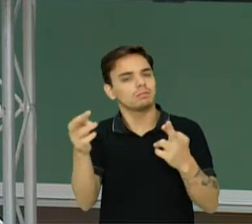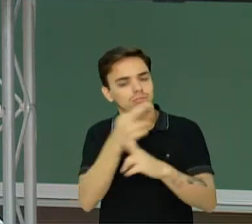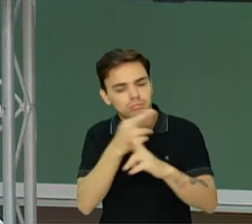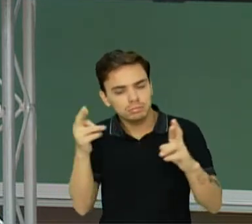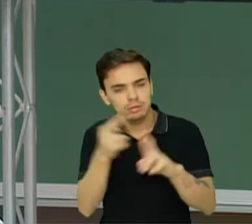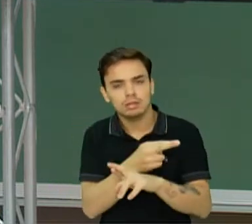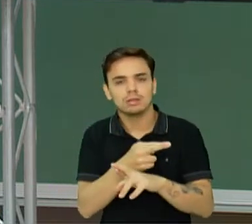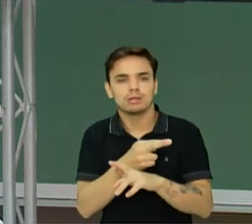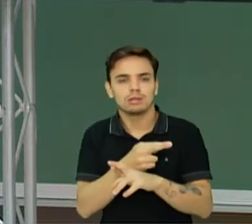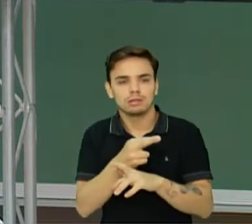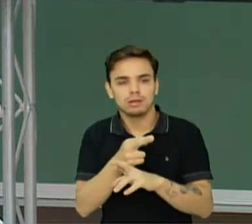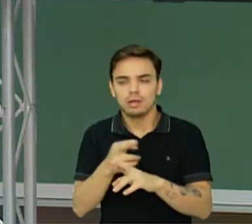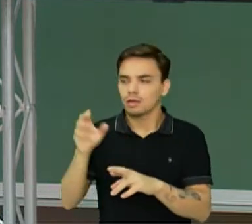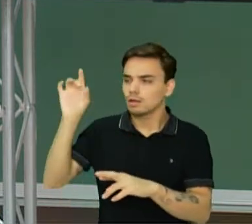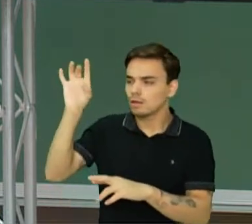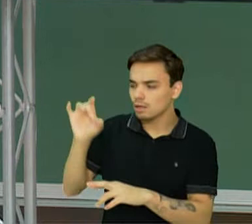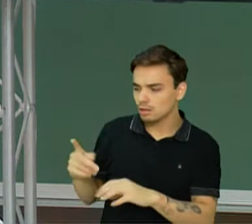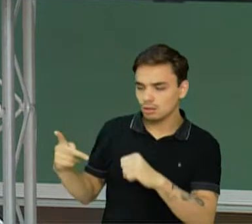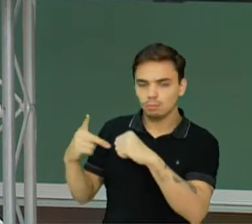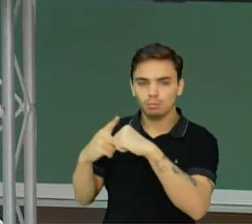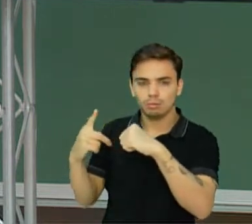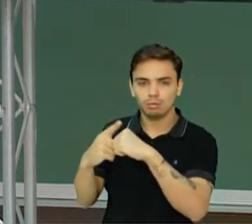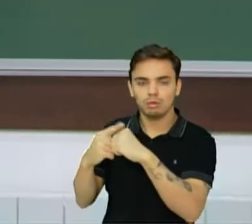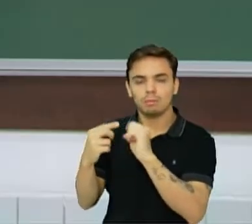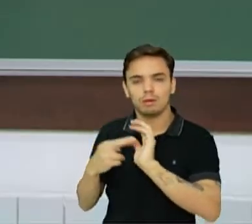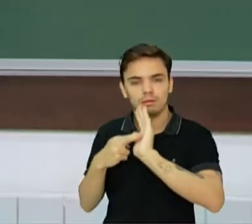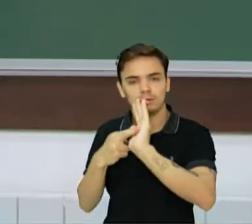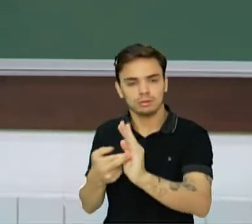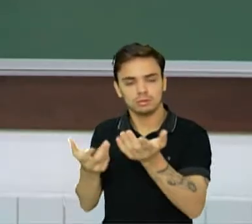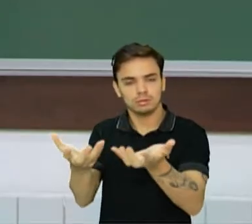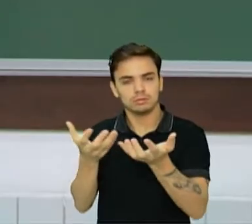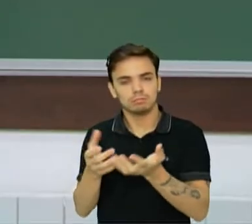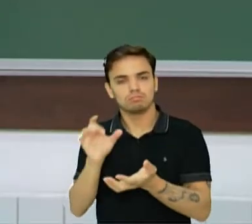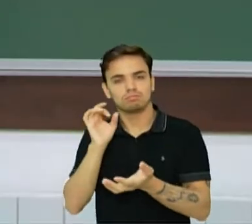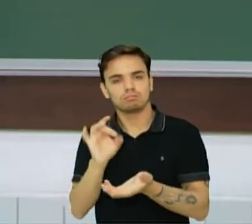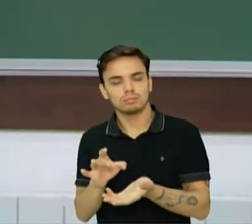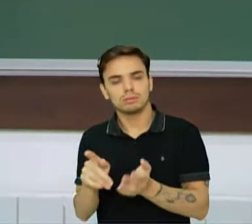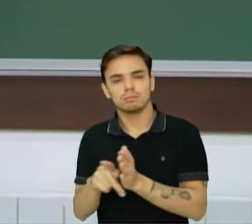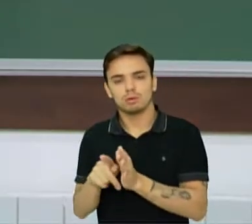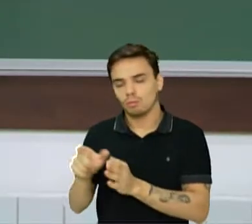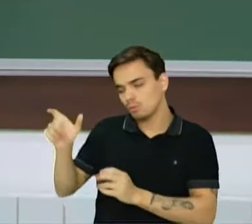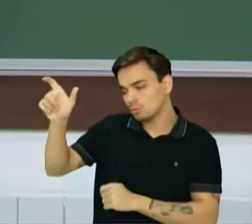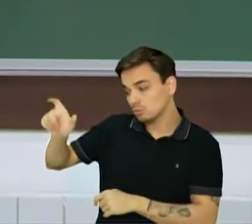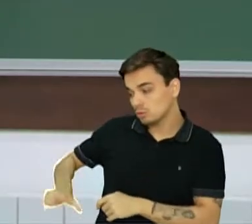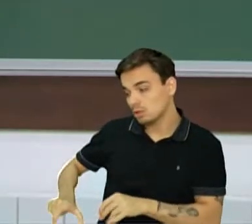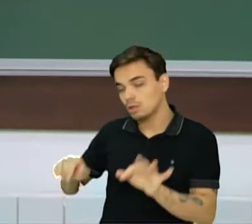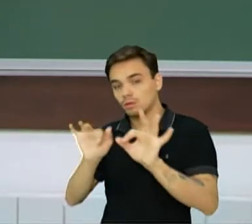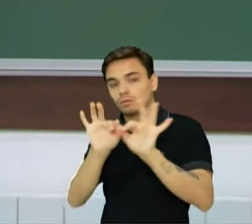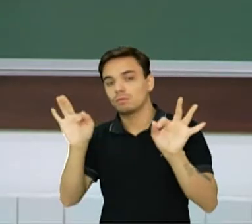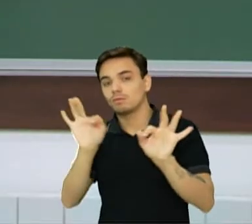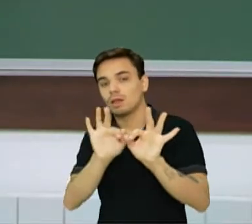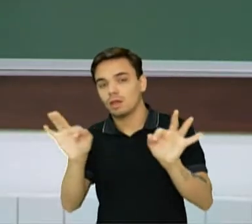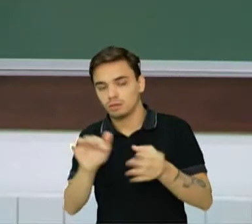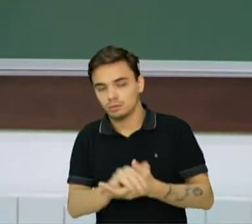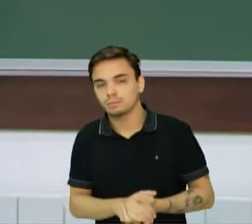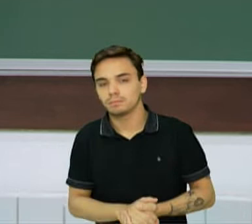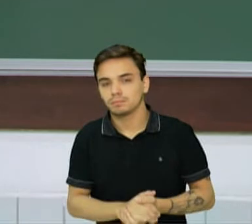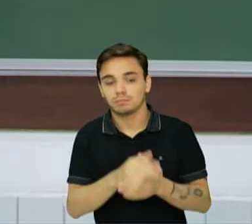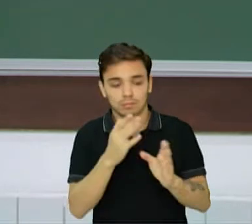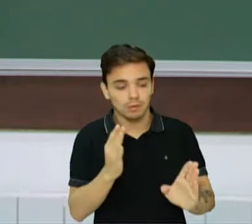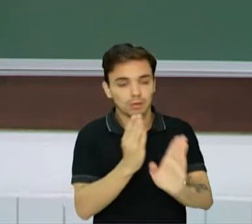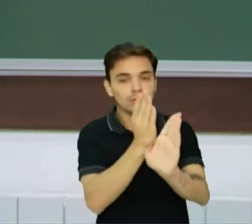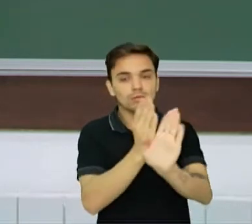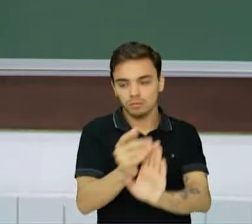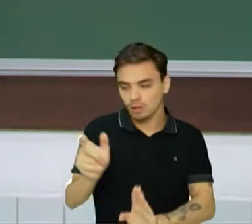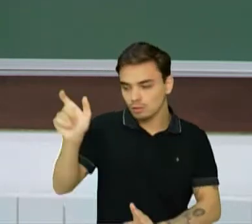relacionem a que cada pronome se refere, buscando justamente o sujeito daquela frase. Ao identificar o